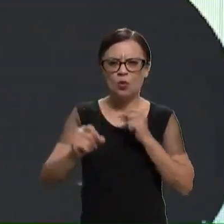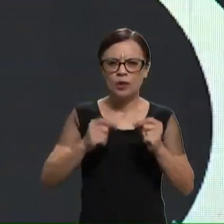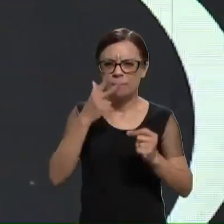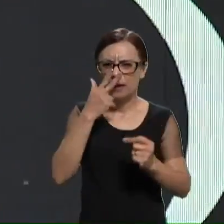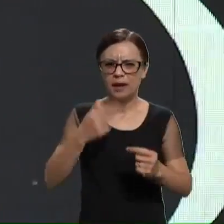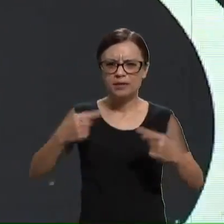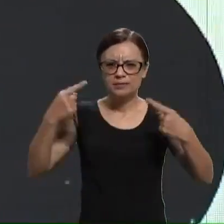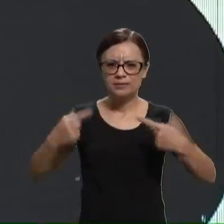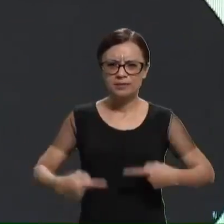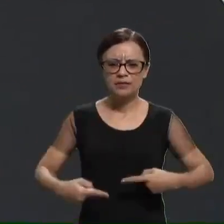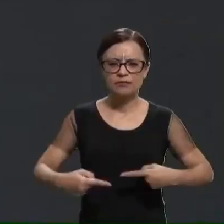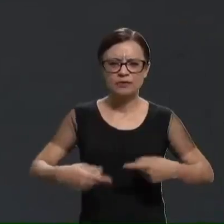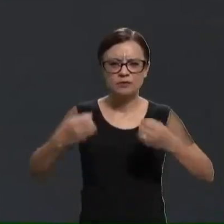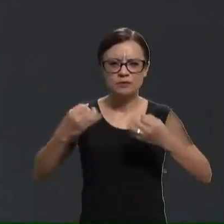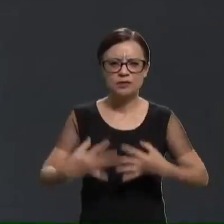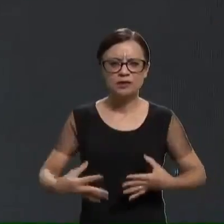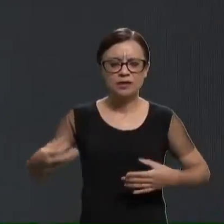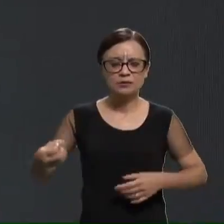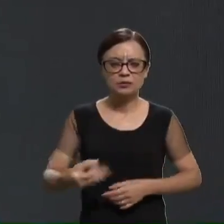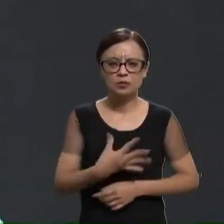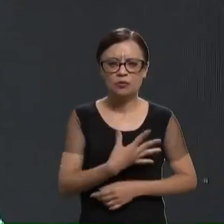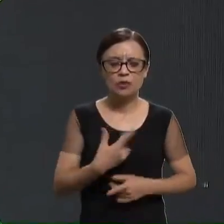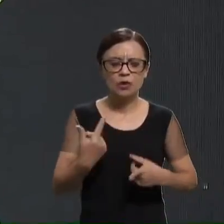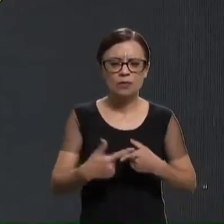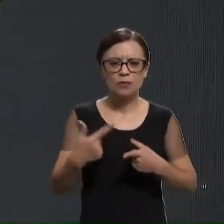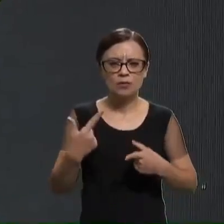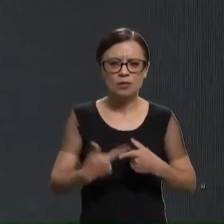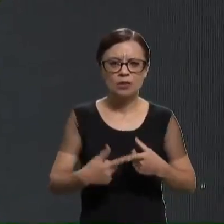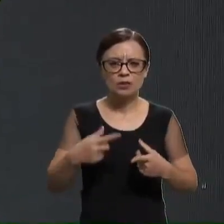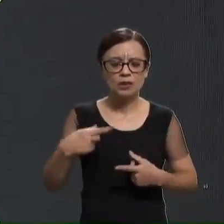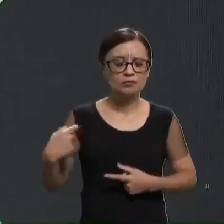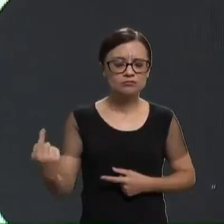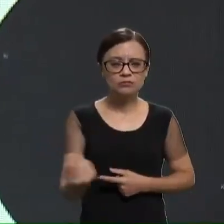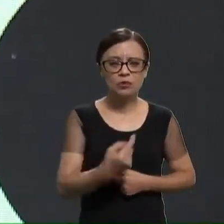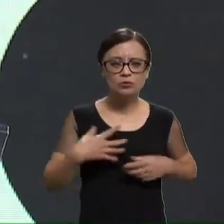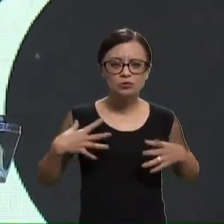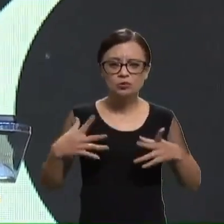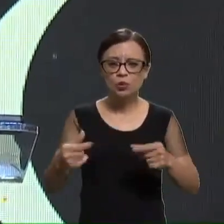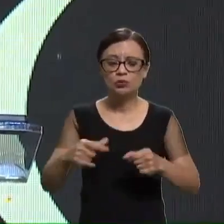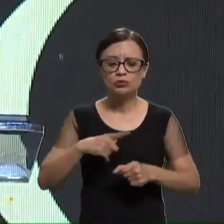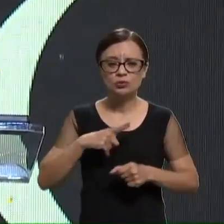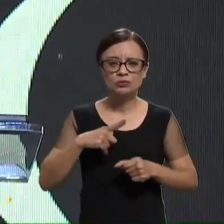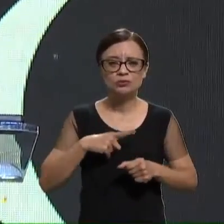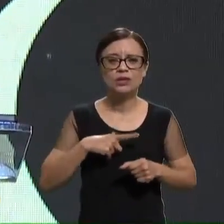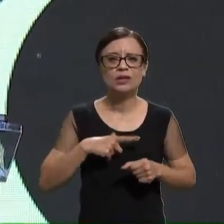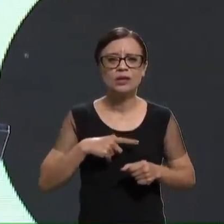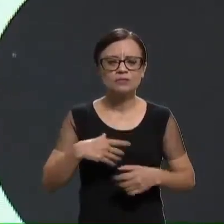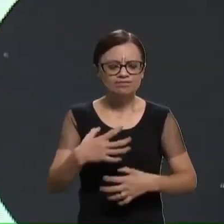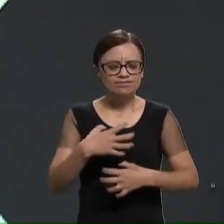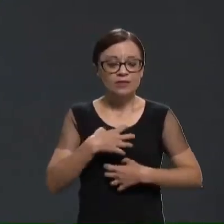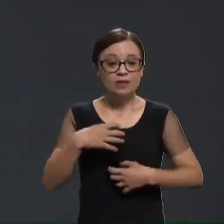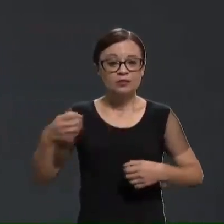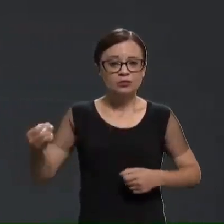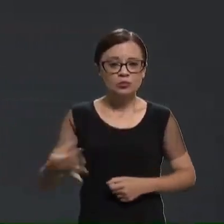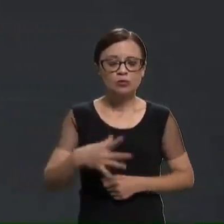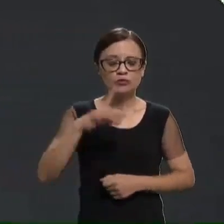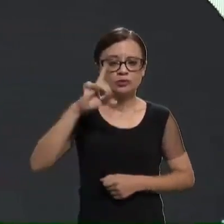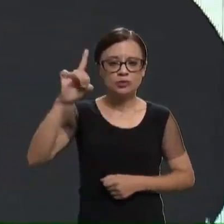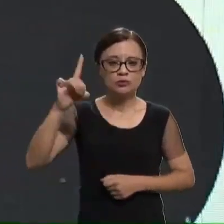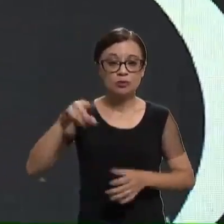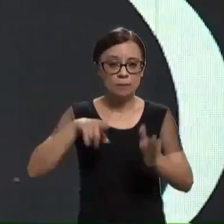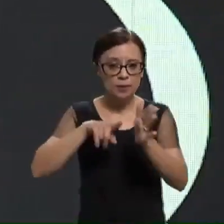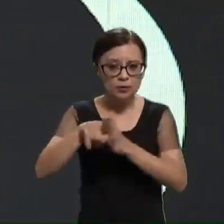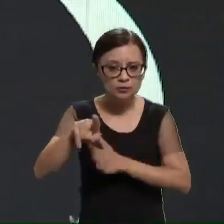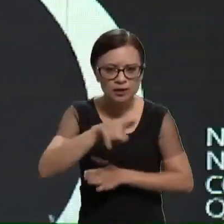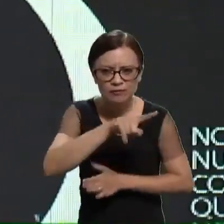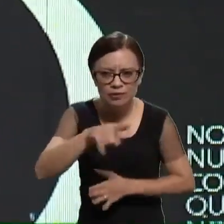para nós falar a respeito do novo, porque todos nós temos expectativa com o novo de Deus. Vou perguntar de